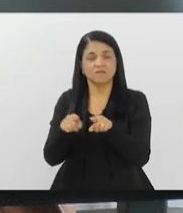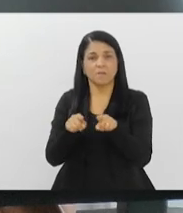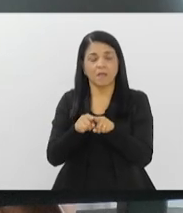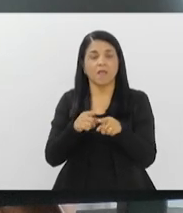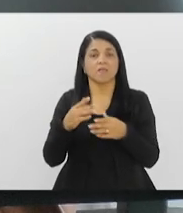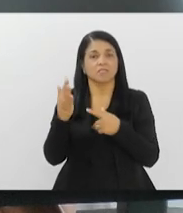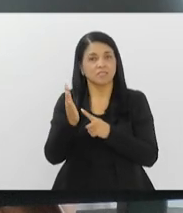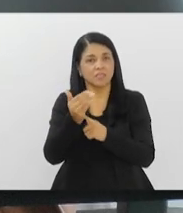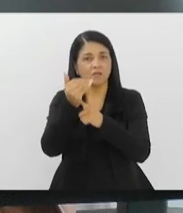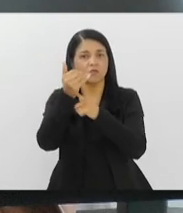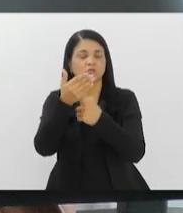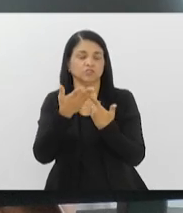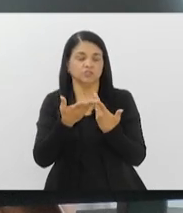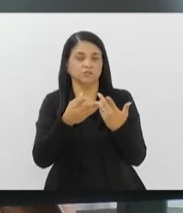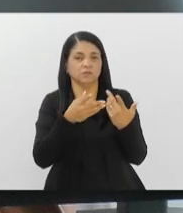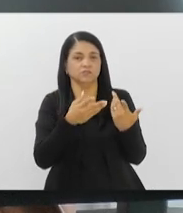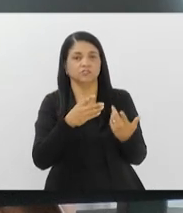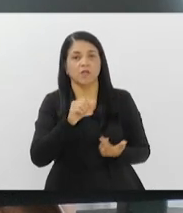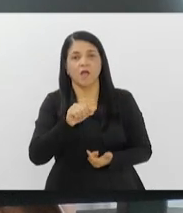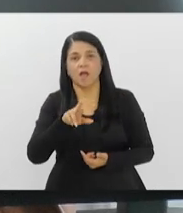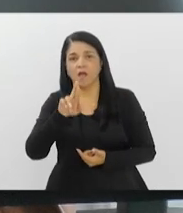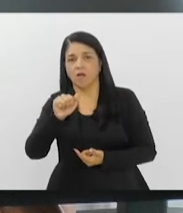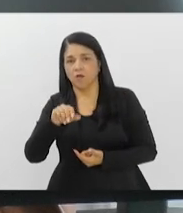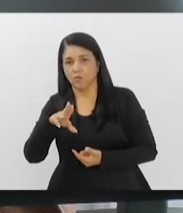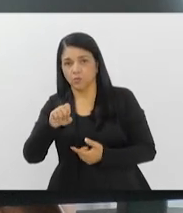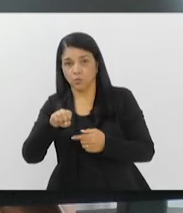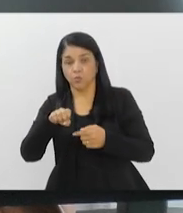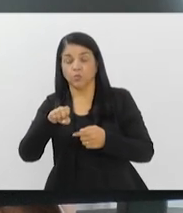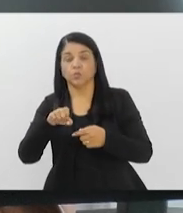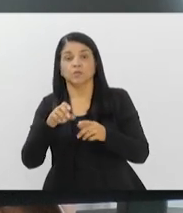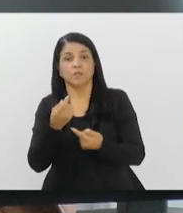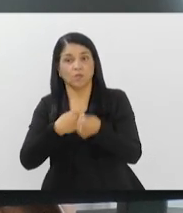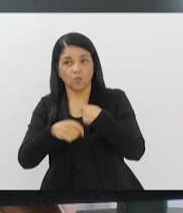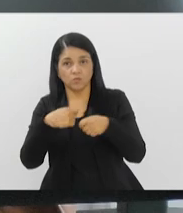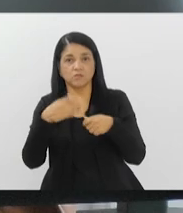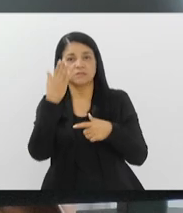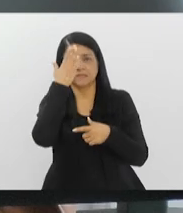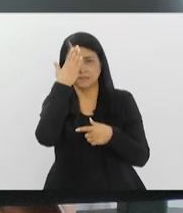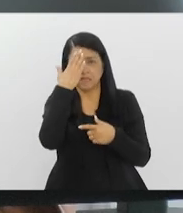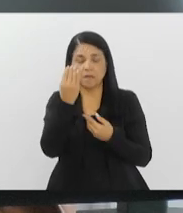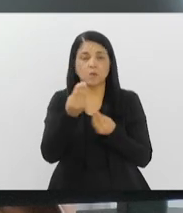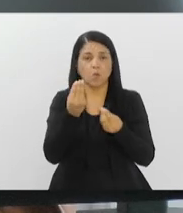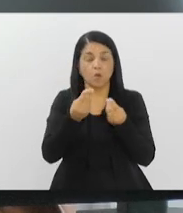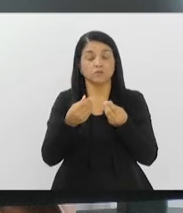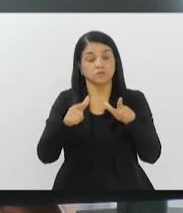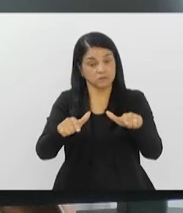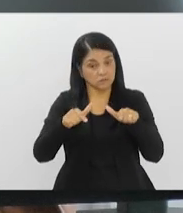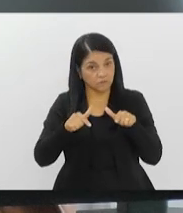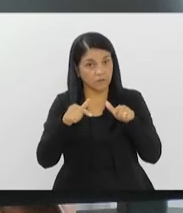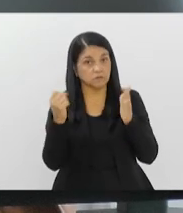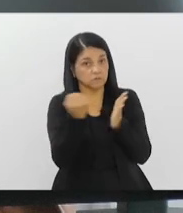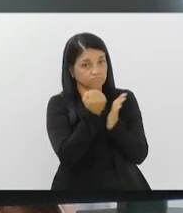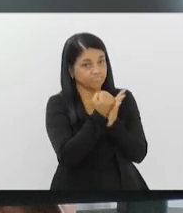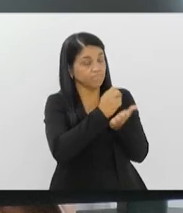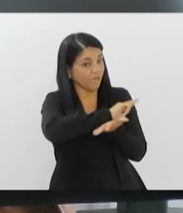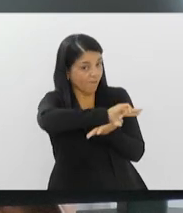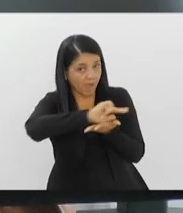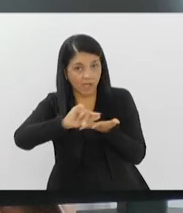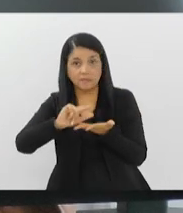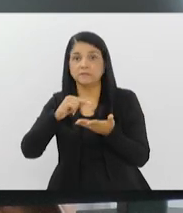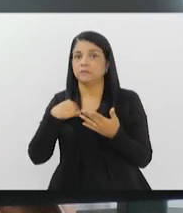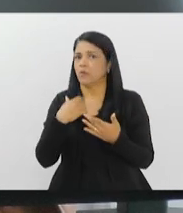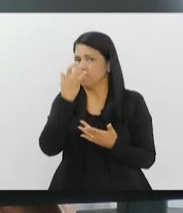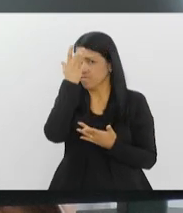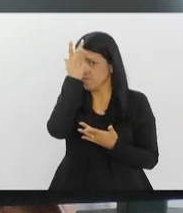agronegócios. Então, assim, há milhões de coisas, nós sabemos o caminho. São várias certificações, não é uma